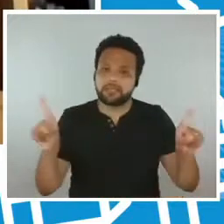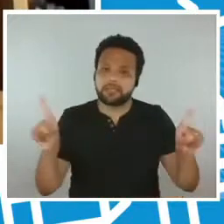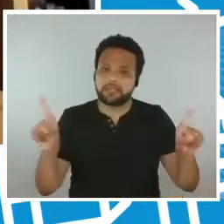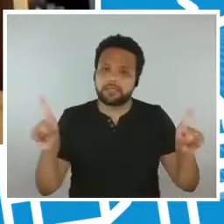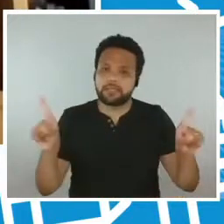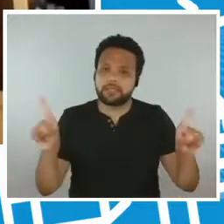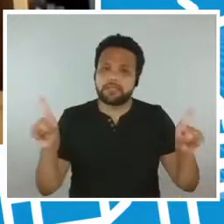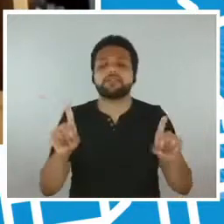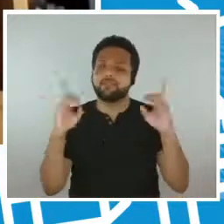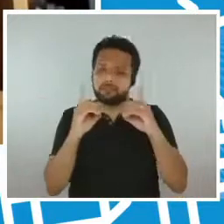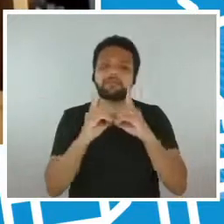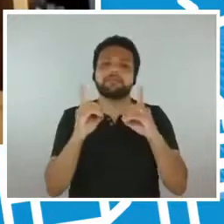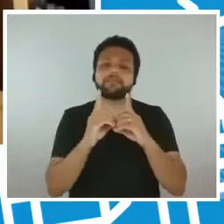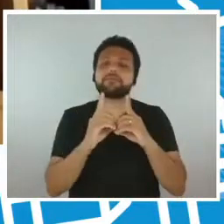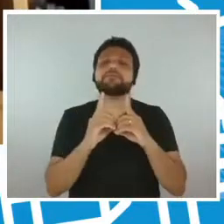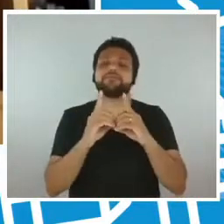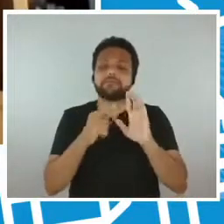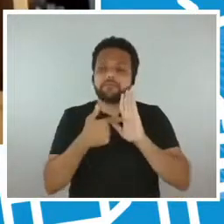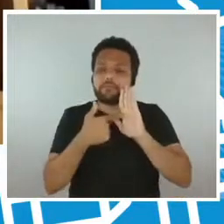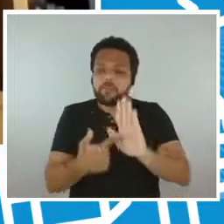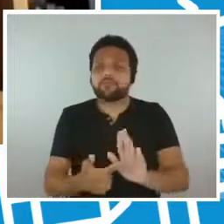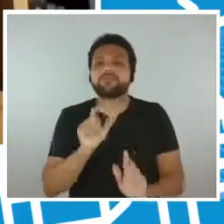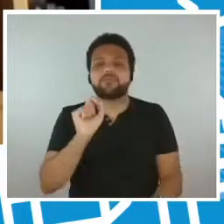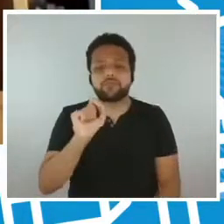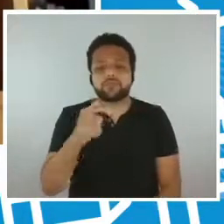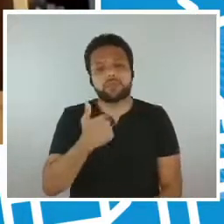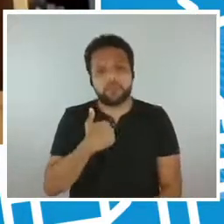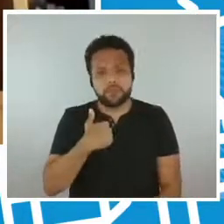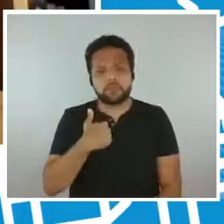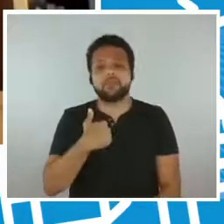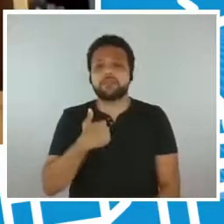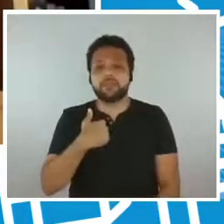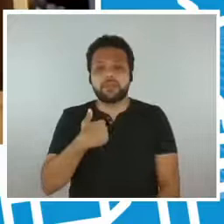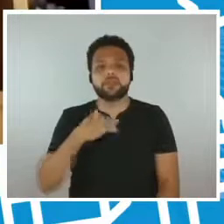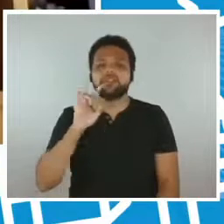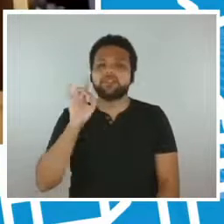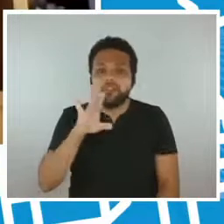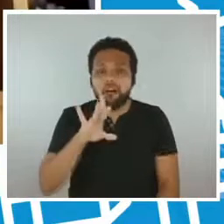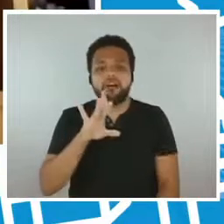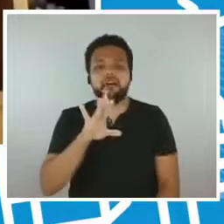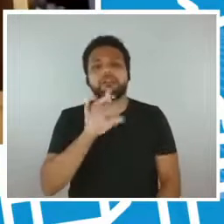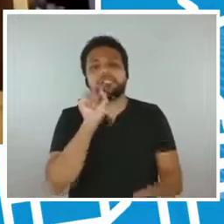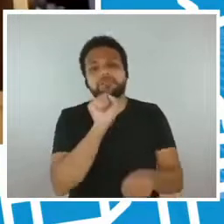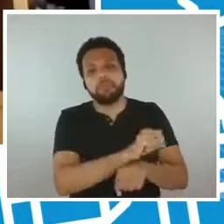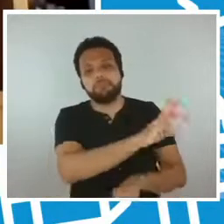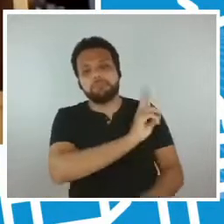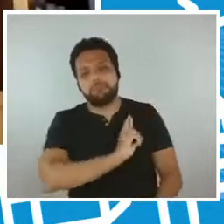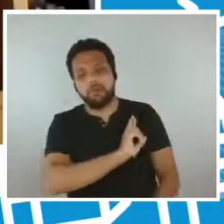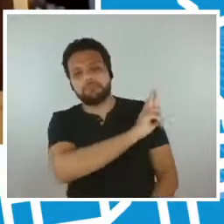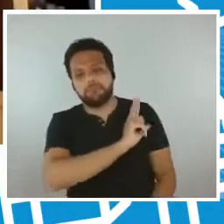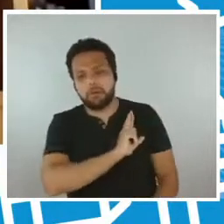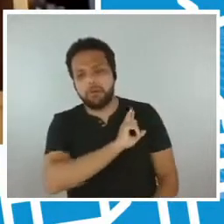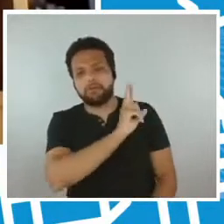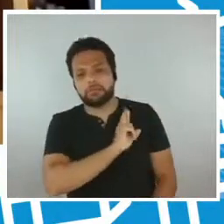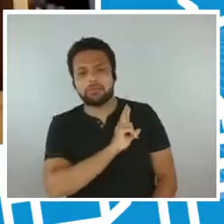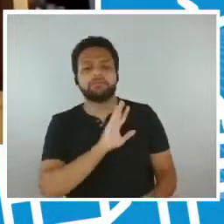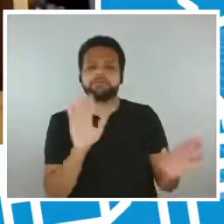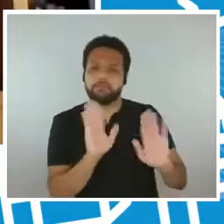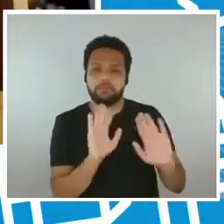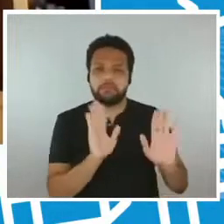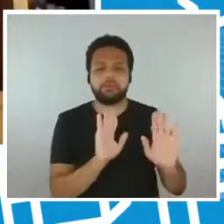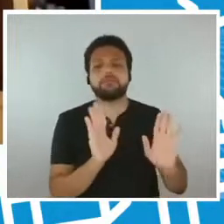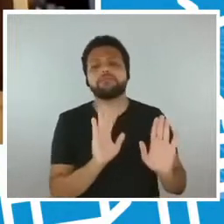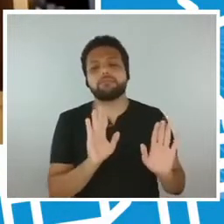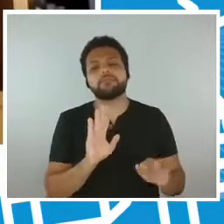didática que mostra que eu estou indo além de esperar uma resposta curta para uma pergunta curta, ela é